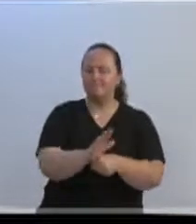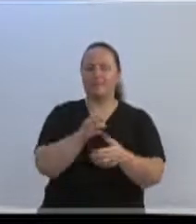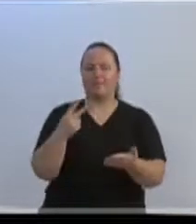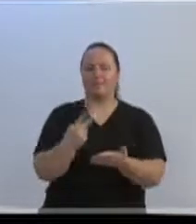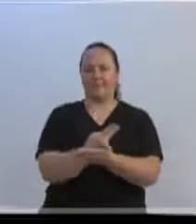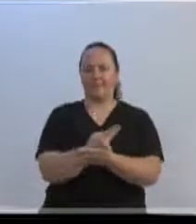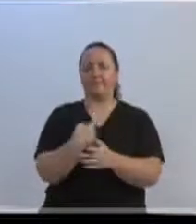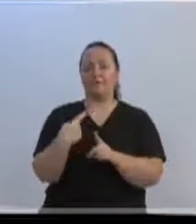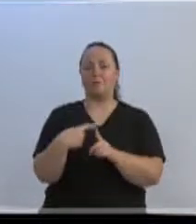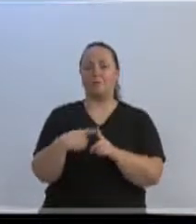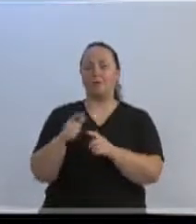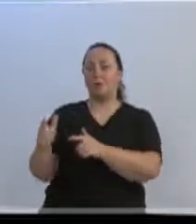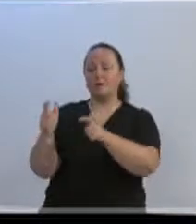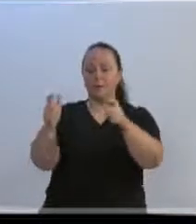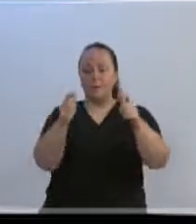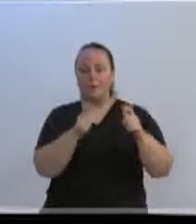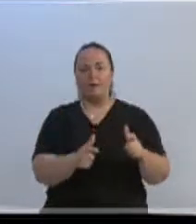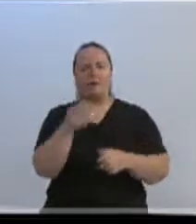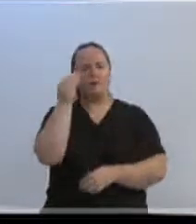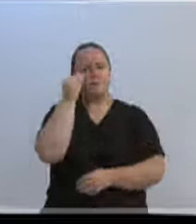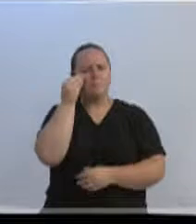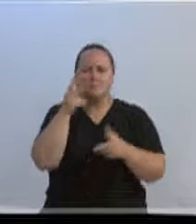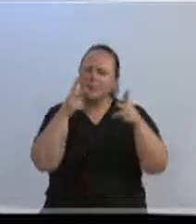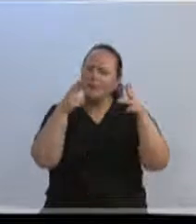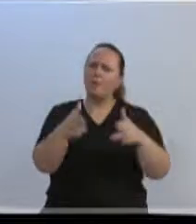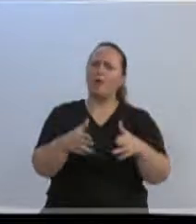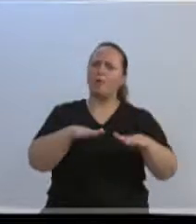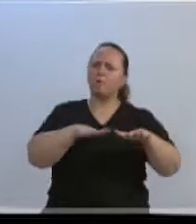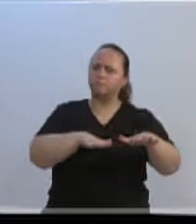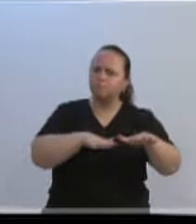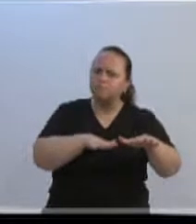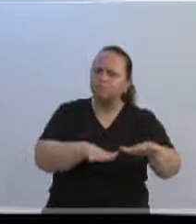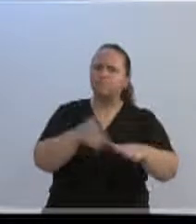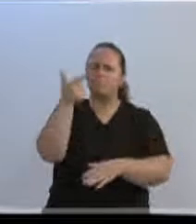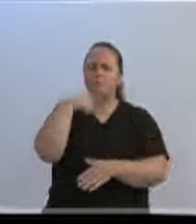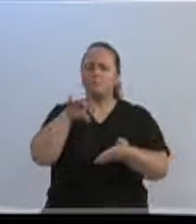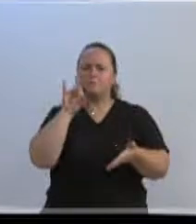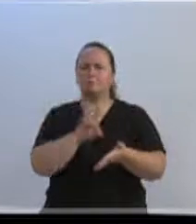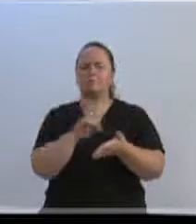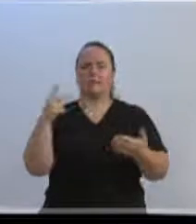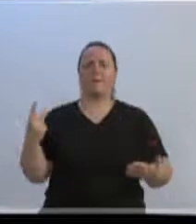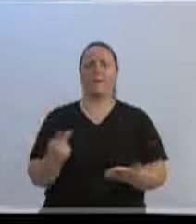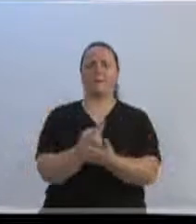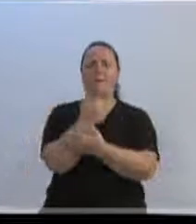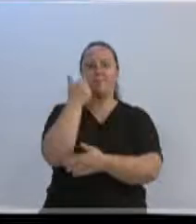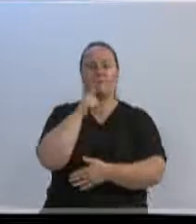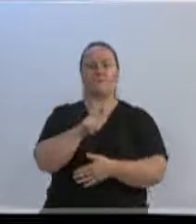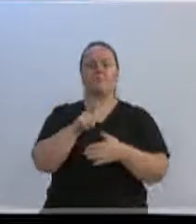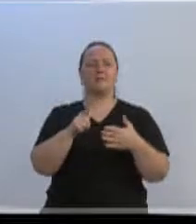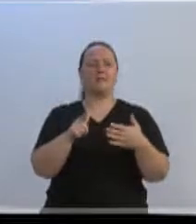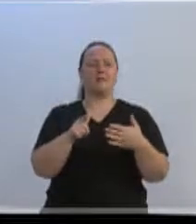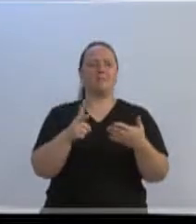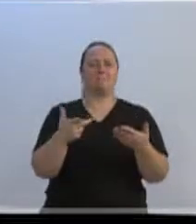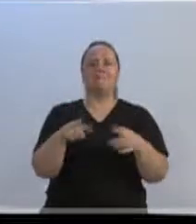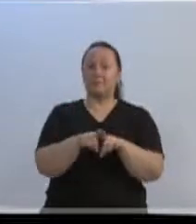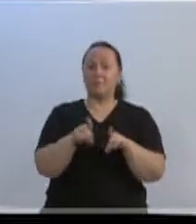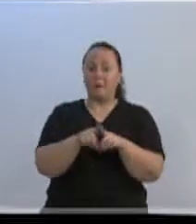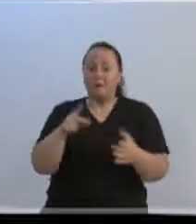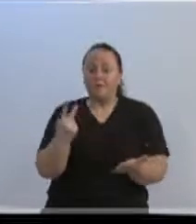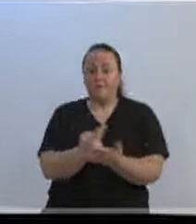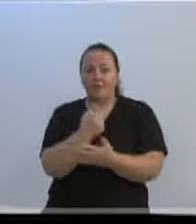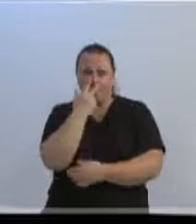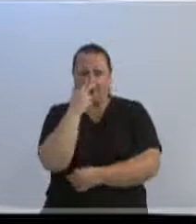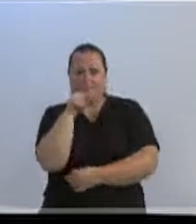outras unidades de saúde em busca da mesma forma também se mobilizar e organizar para a realização desses eventos ou menor de eventos dessa natureza